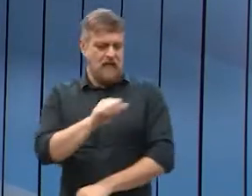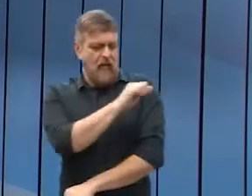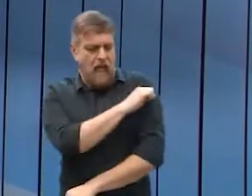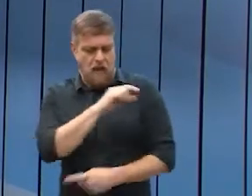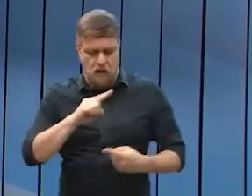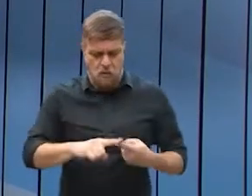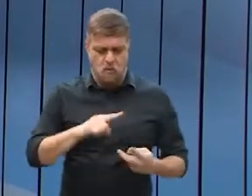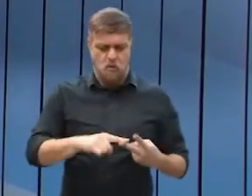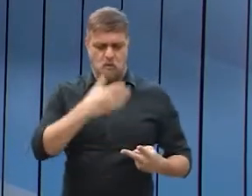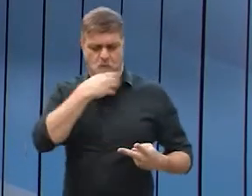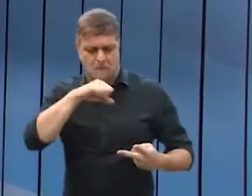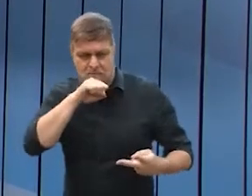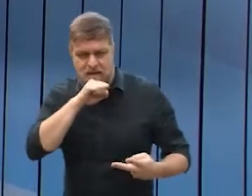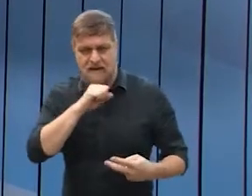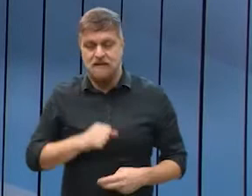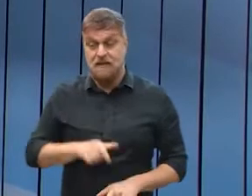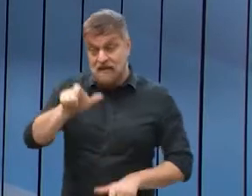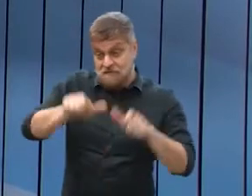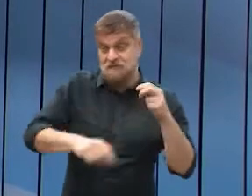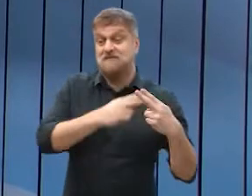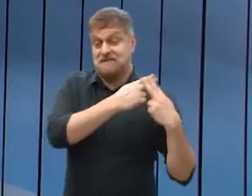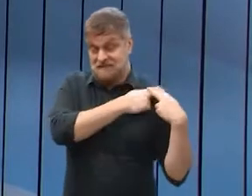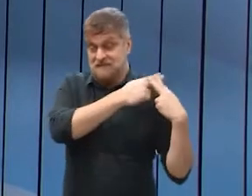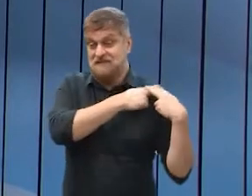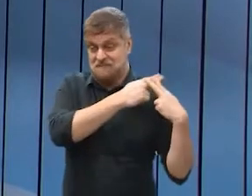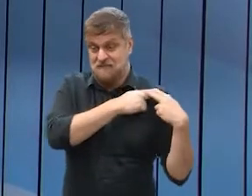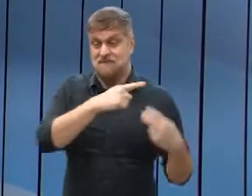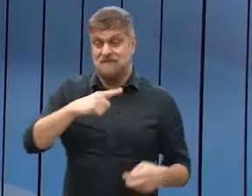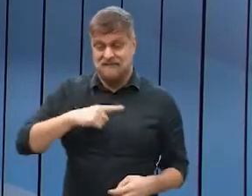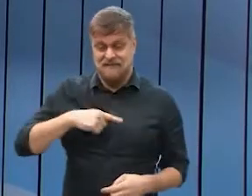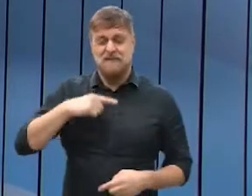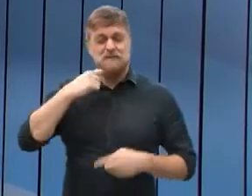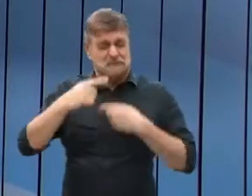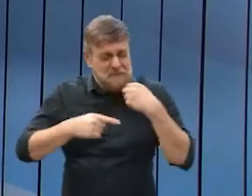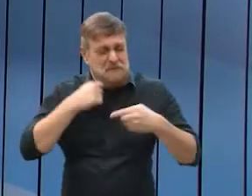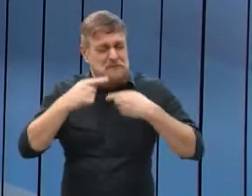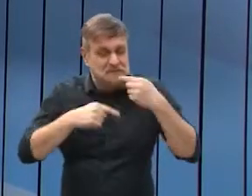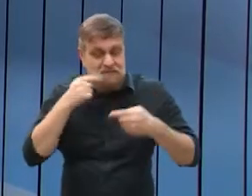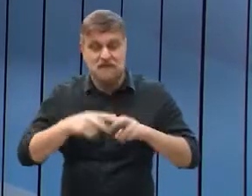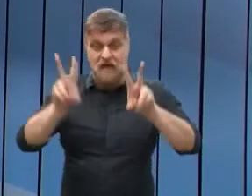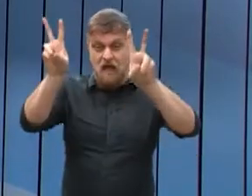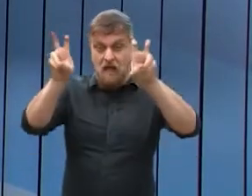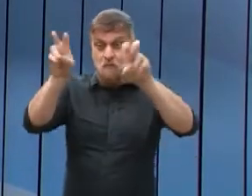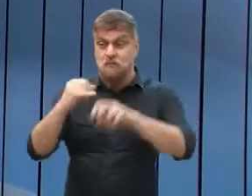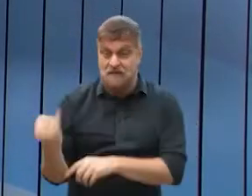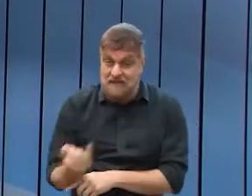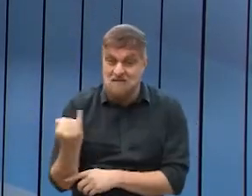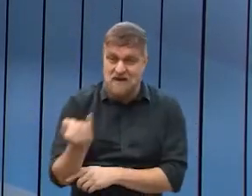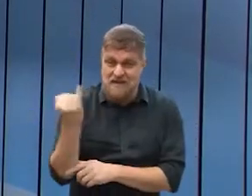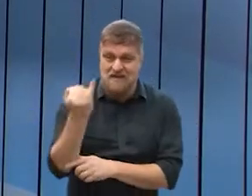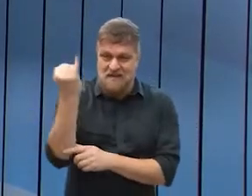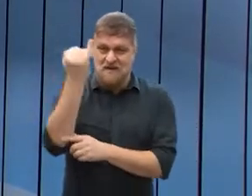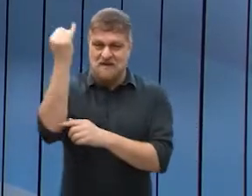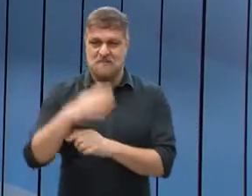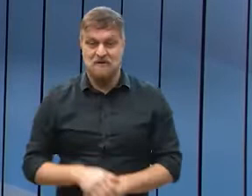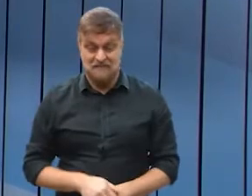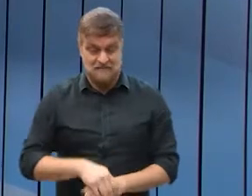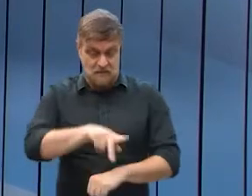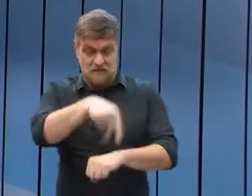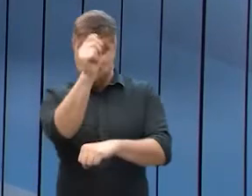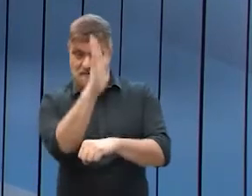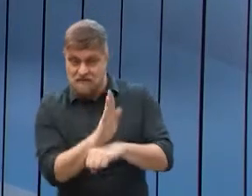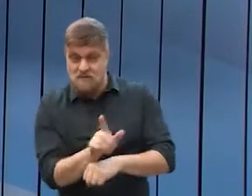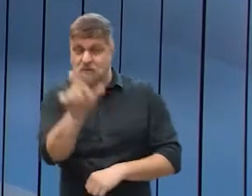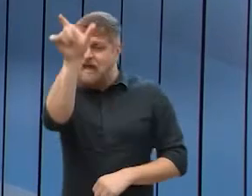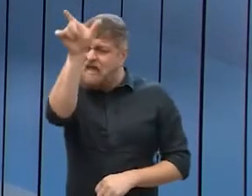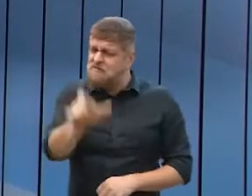dos pais, enfim, dos responsáveis. Esse que é certamente um assunto tão importante aí para o Brasil, e a